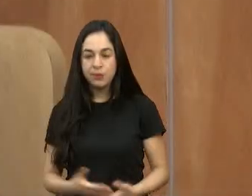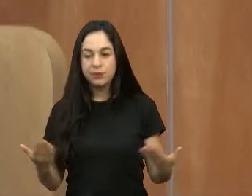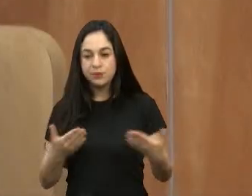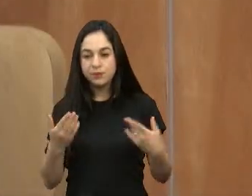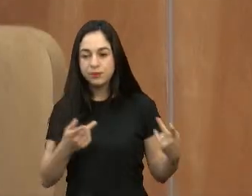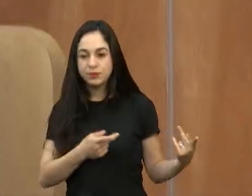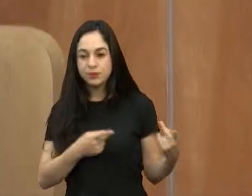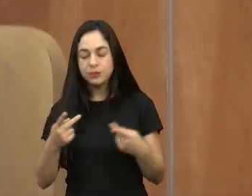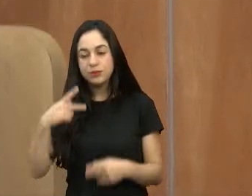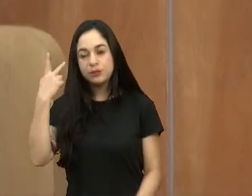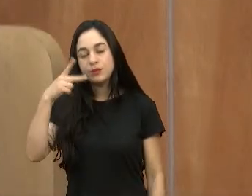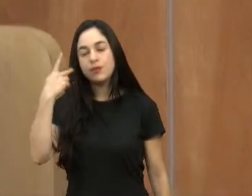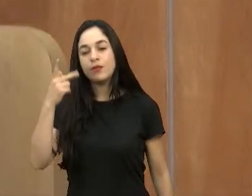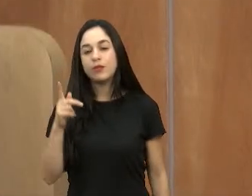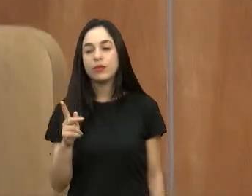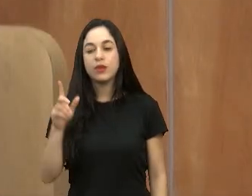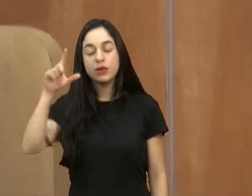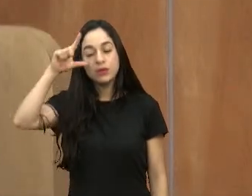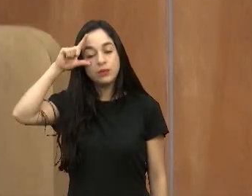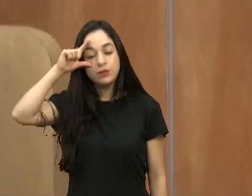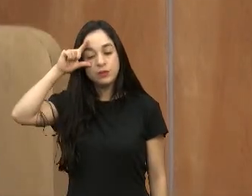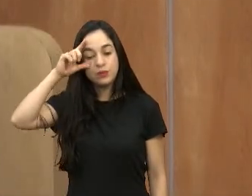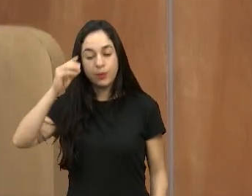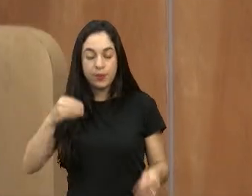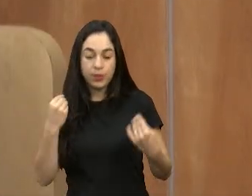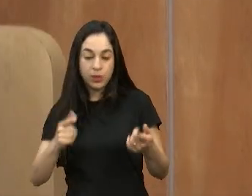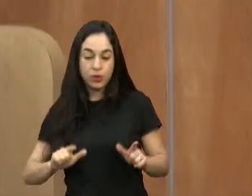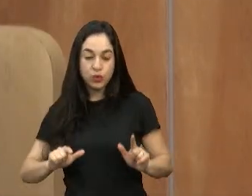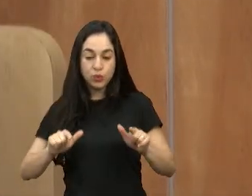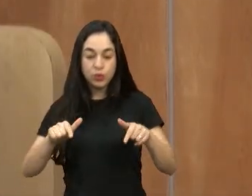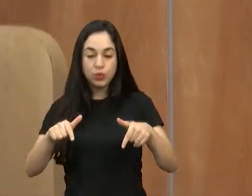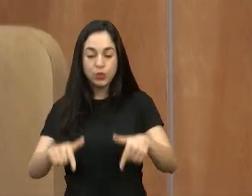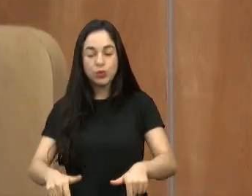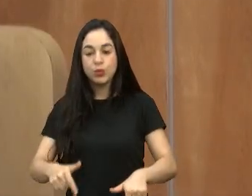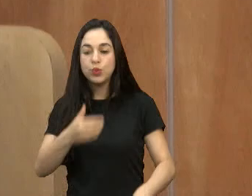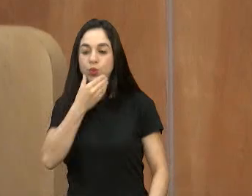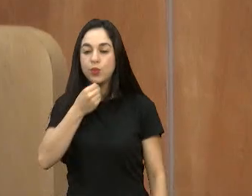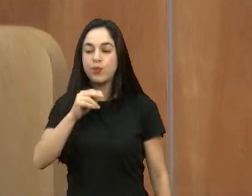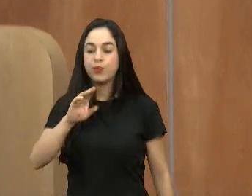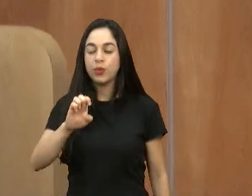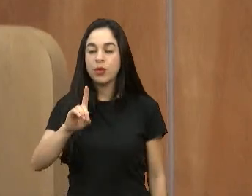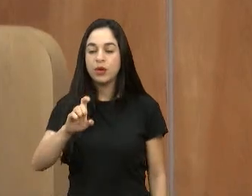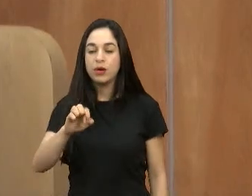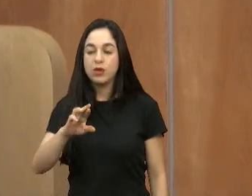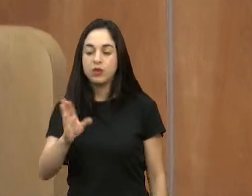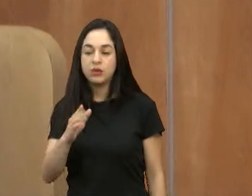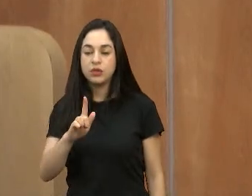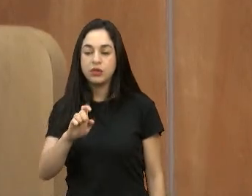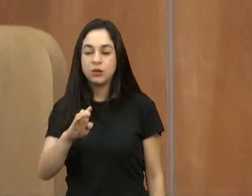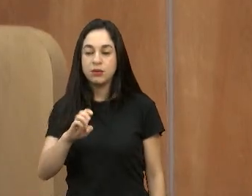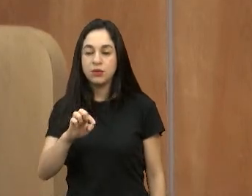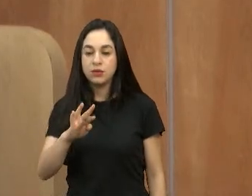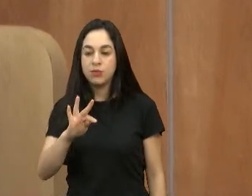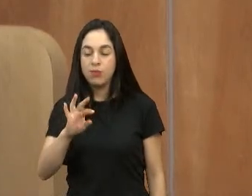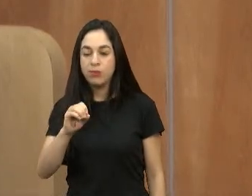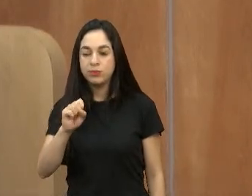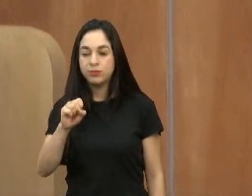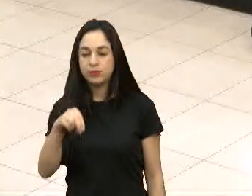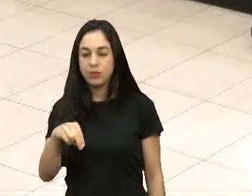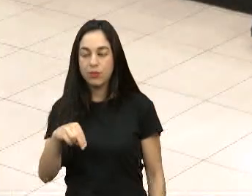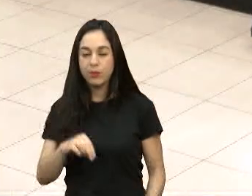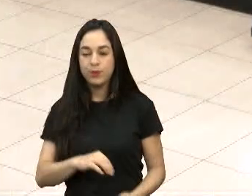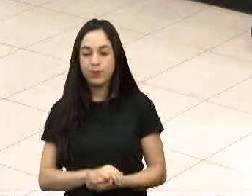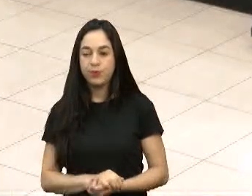Convidamos agora o vereador Jean Araújo para entregar o diploma para Éder Jefferson Aparecido de Paula, o Éder Manson.